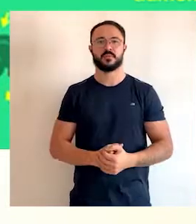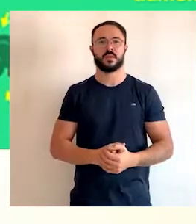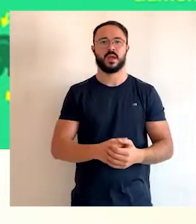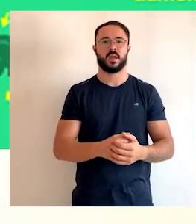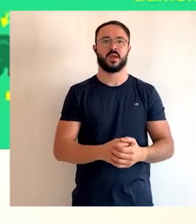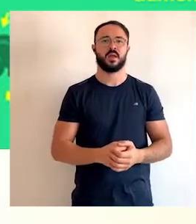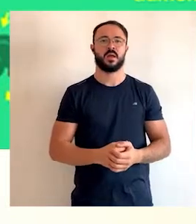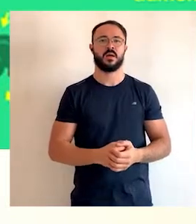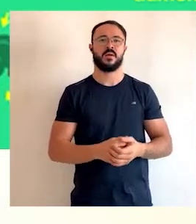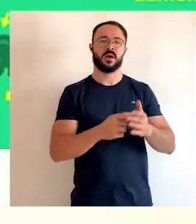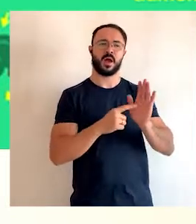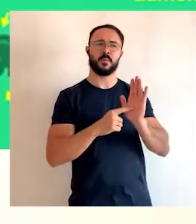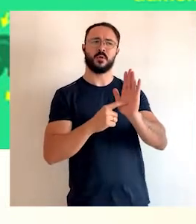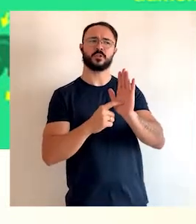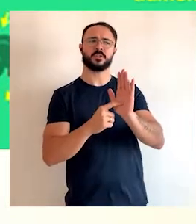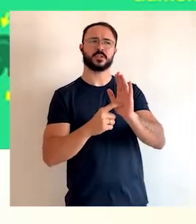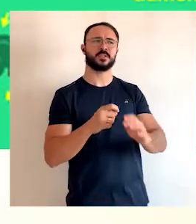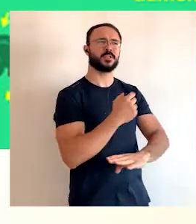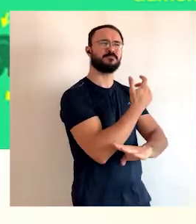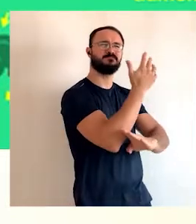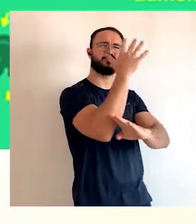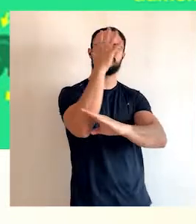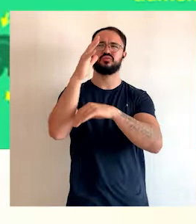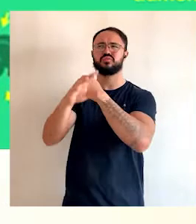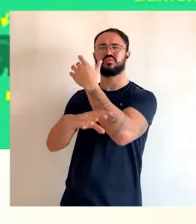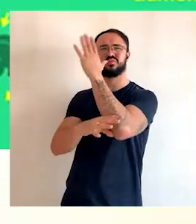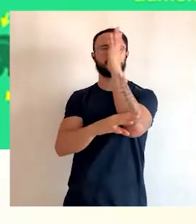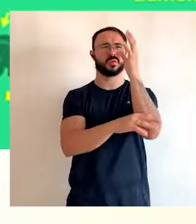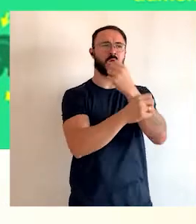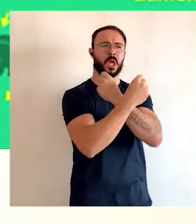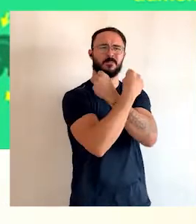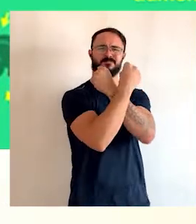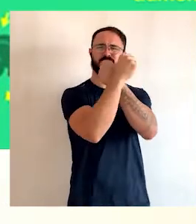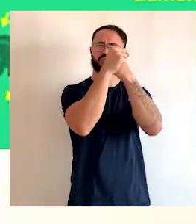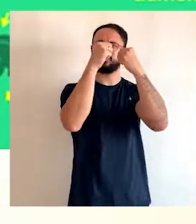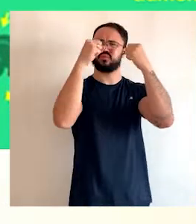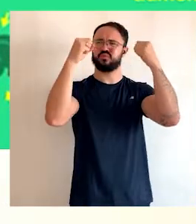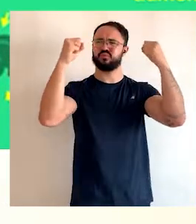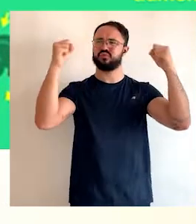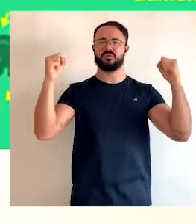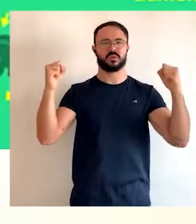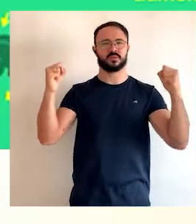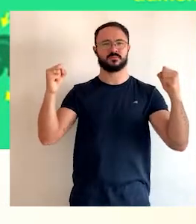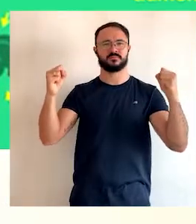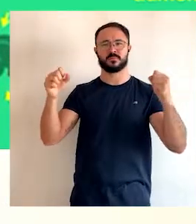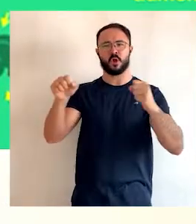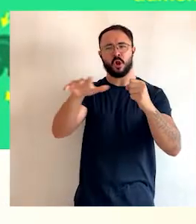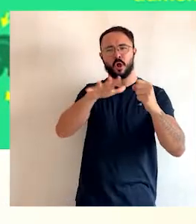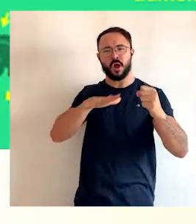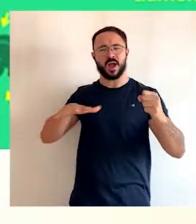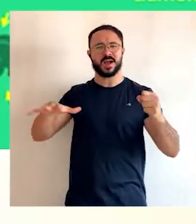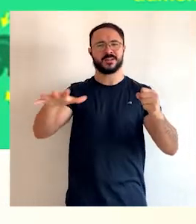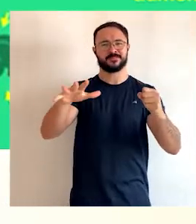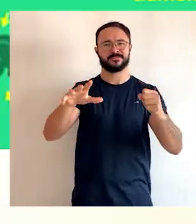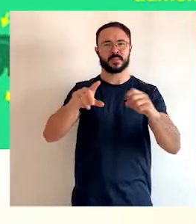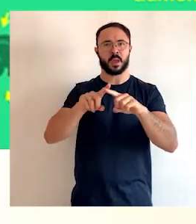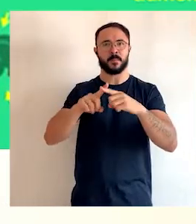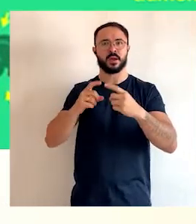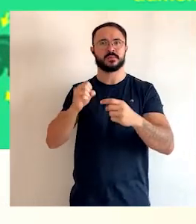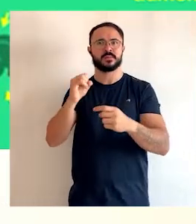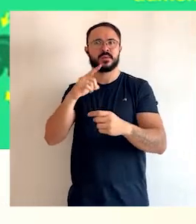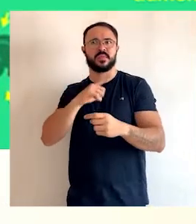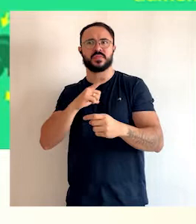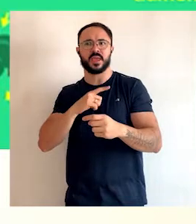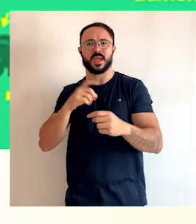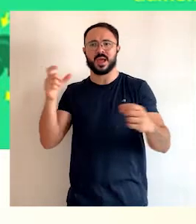fragmentação, nós tínhamos uma grande área com uma distância do centro até a borda muito grande. Quando você tem a fragmentação